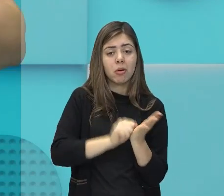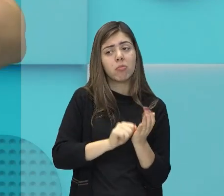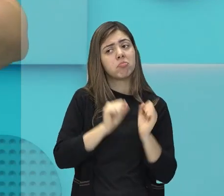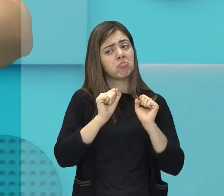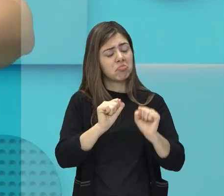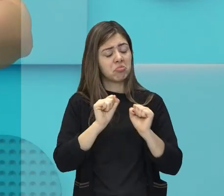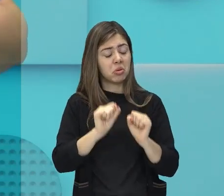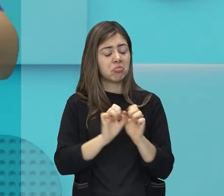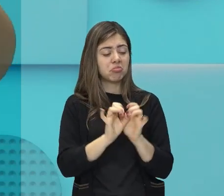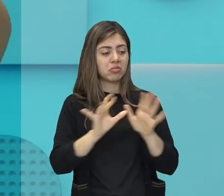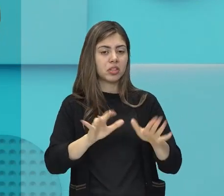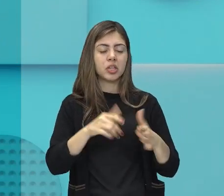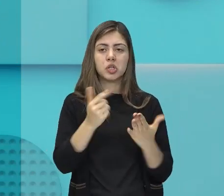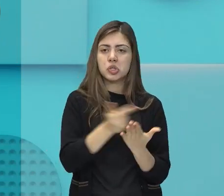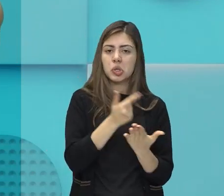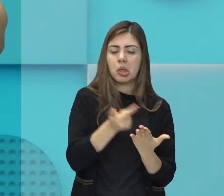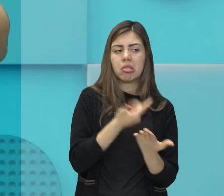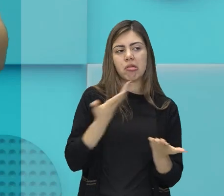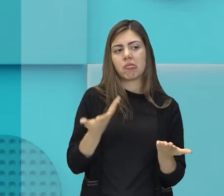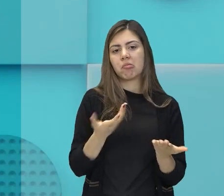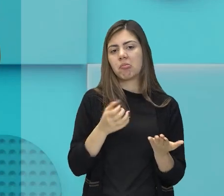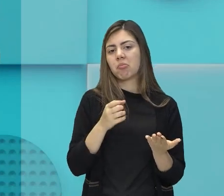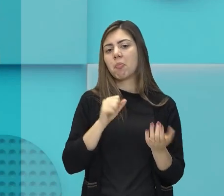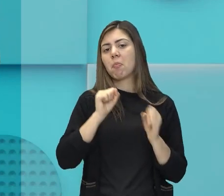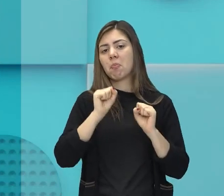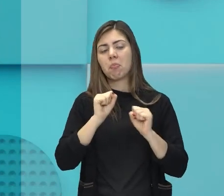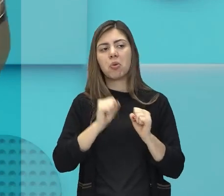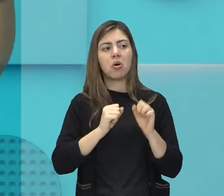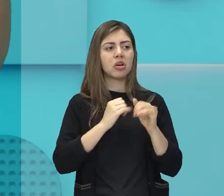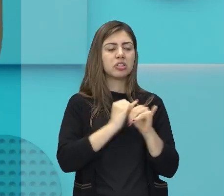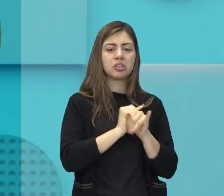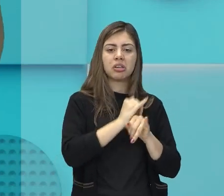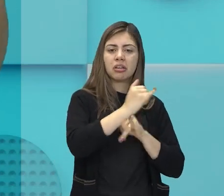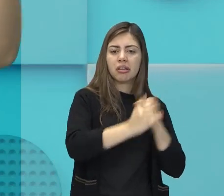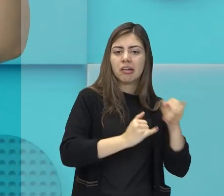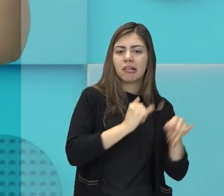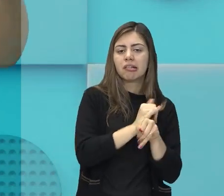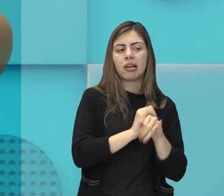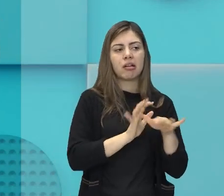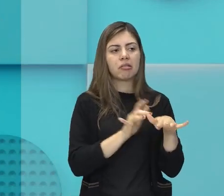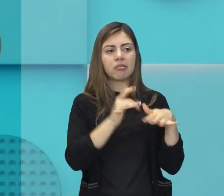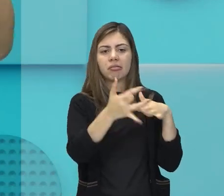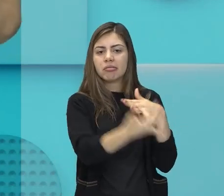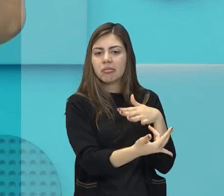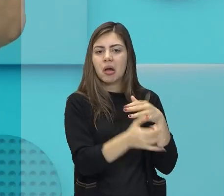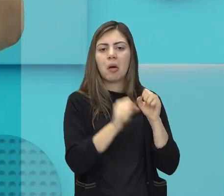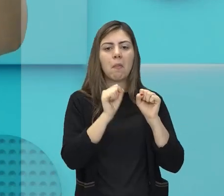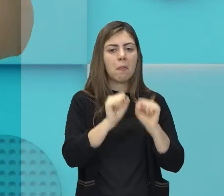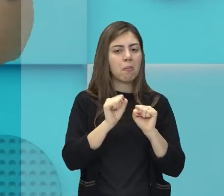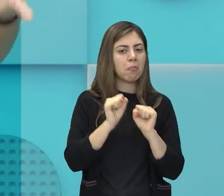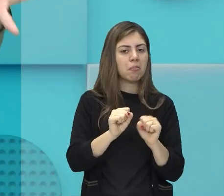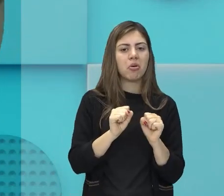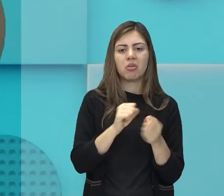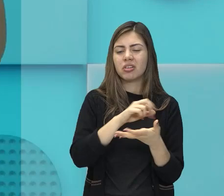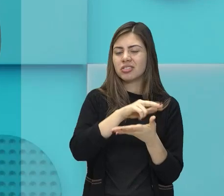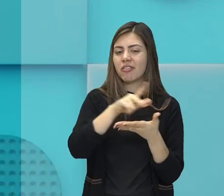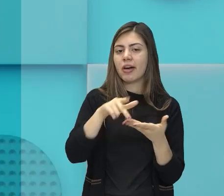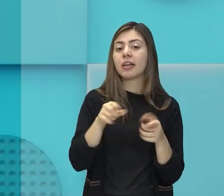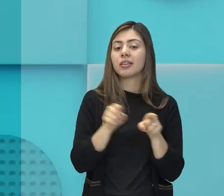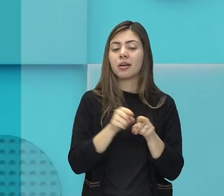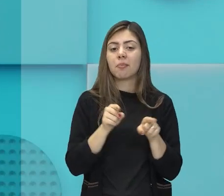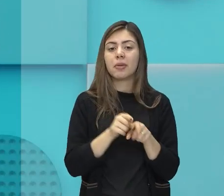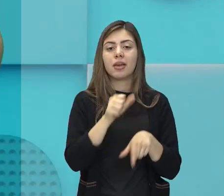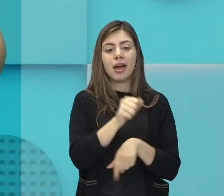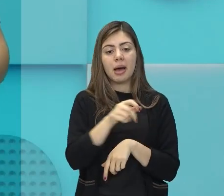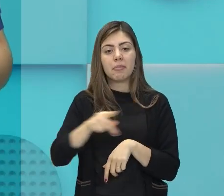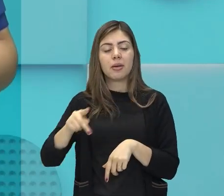estar no jornal, na revista, pode estar na rede social, pode estar lá naquele aplicativo de assistir vídeos,